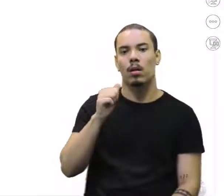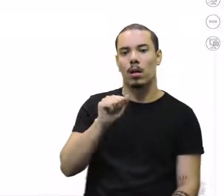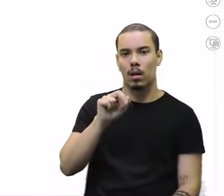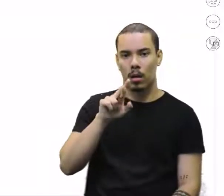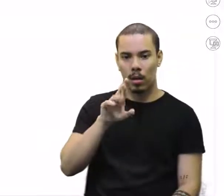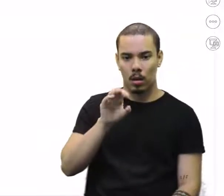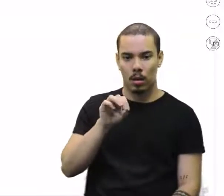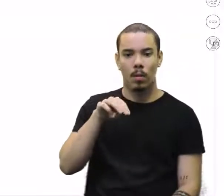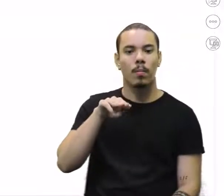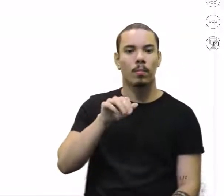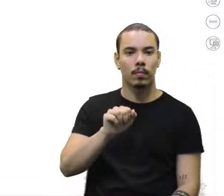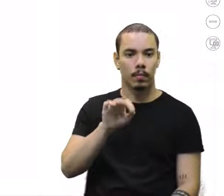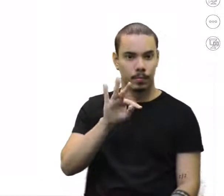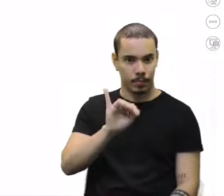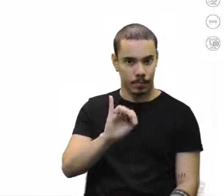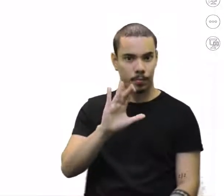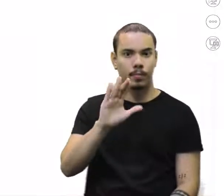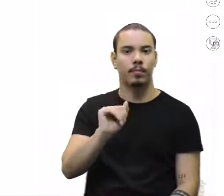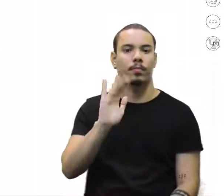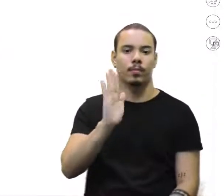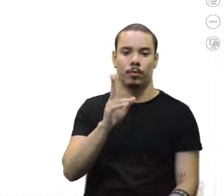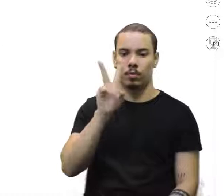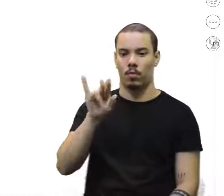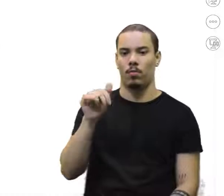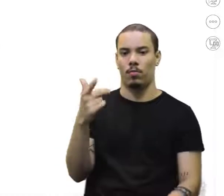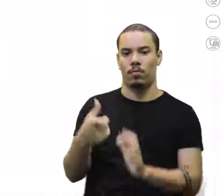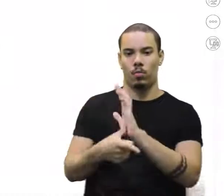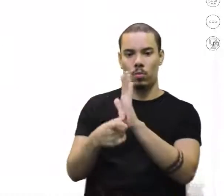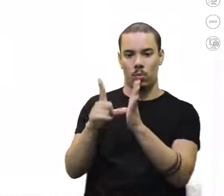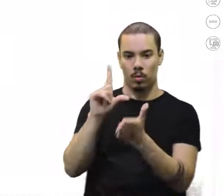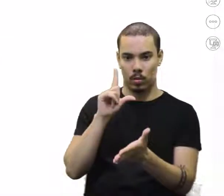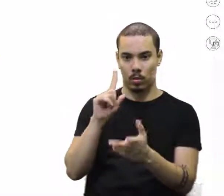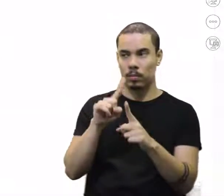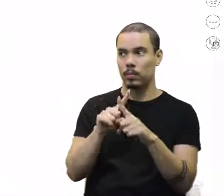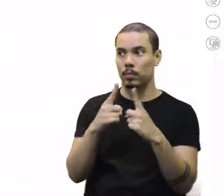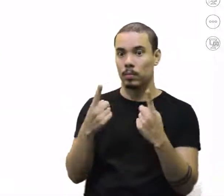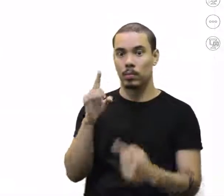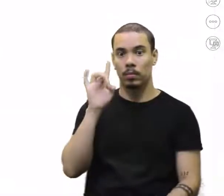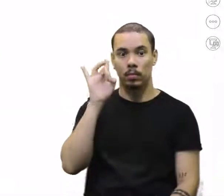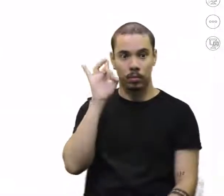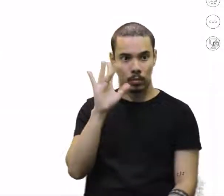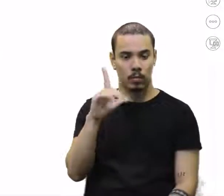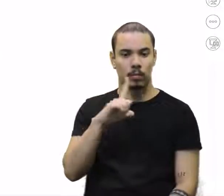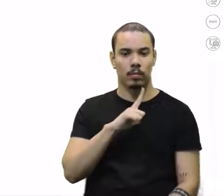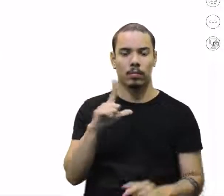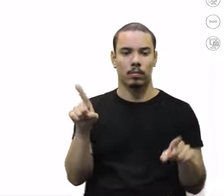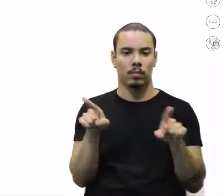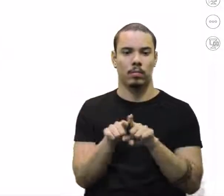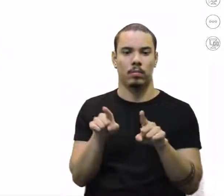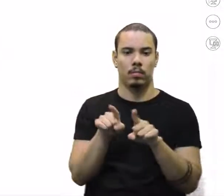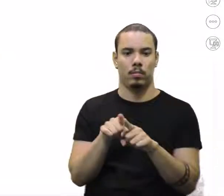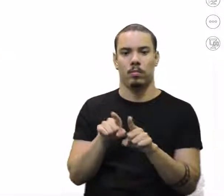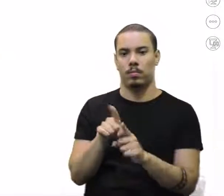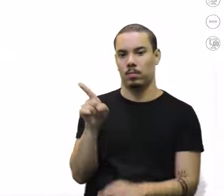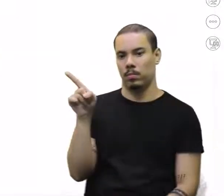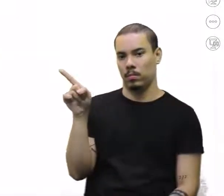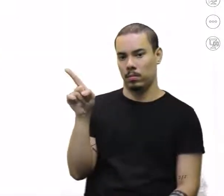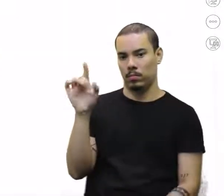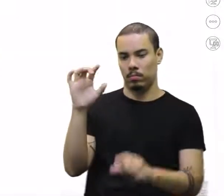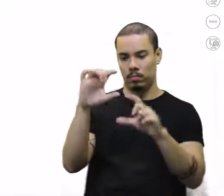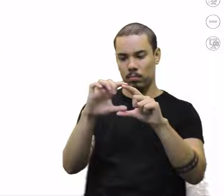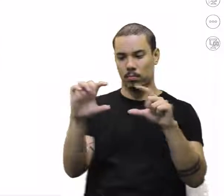aromática, né? A gente viu lá. Só que ela também tem essa parte aqui, ó,